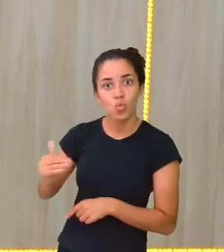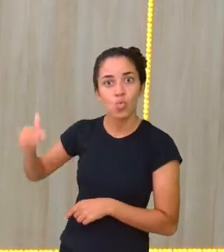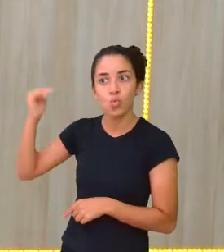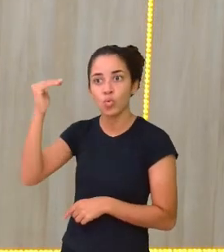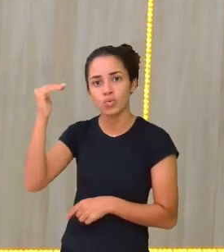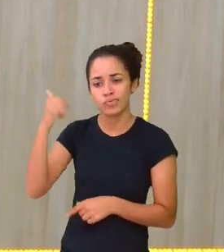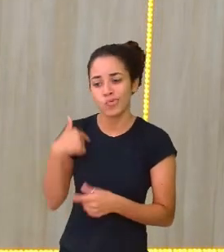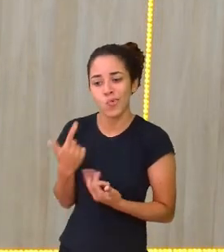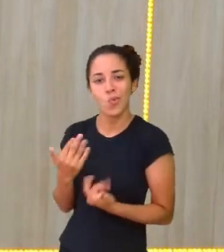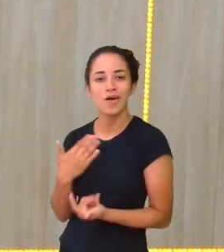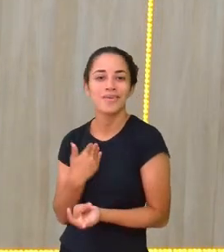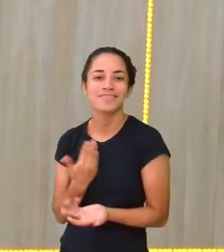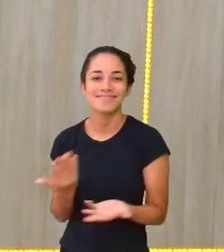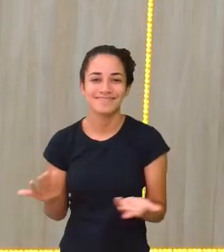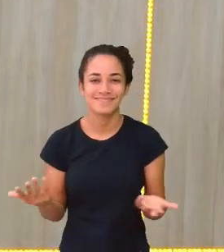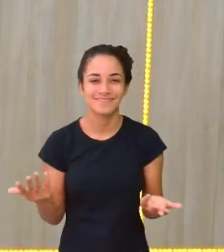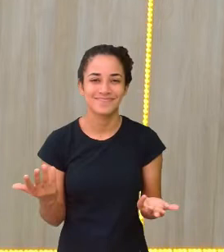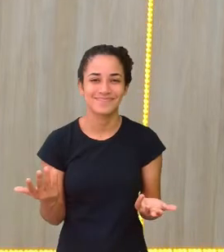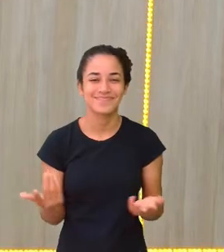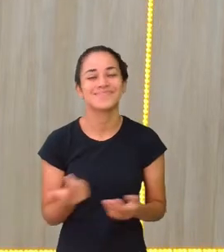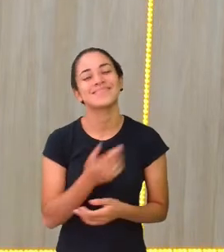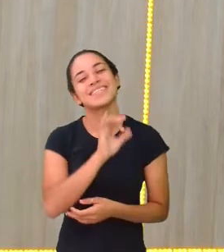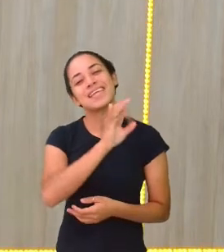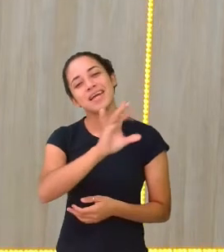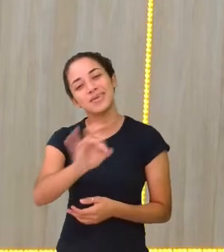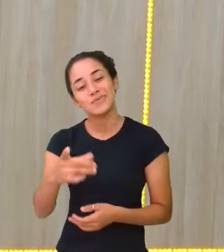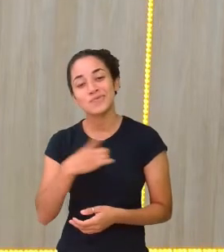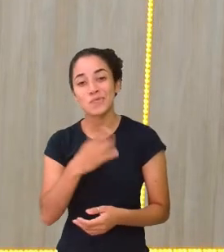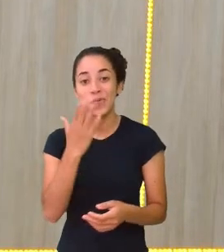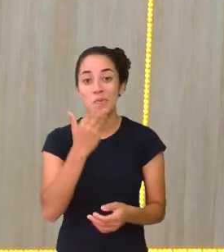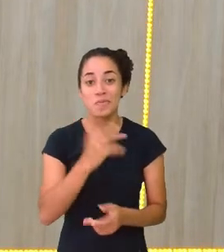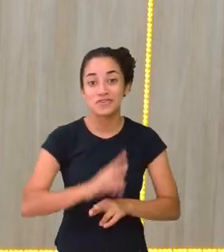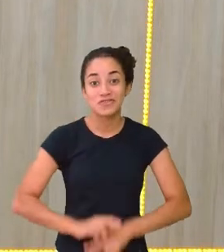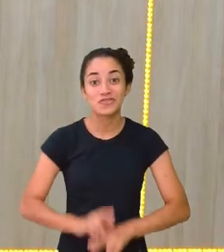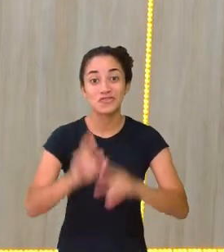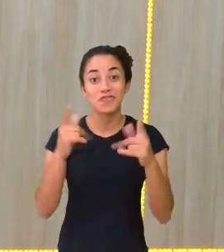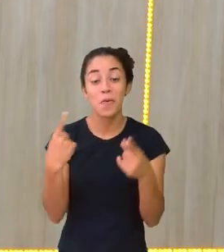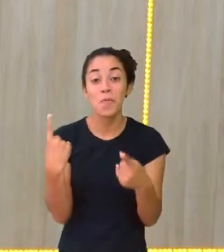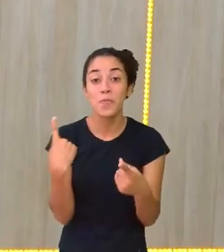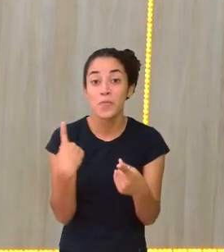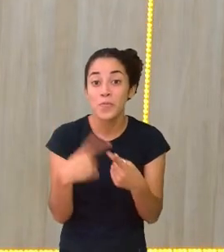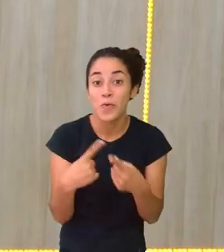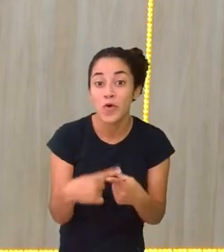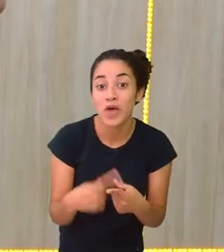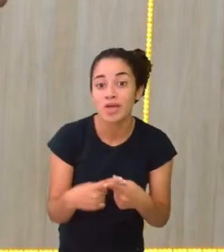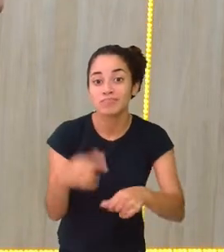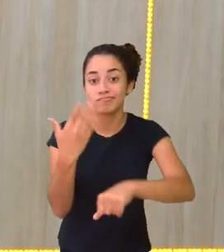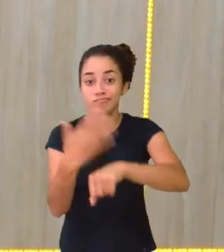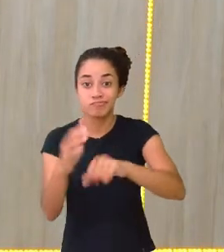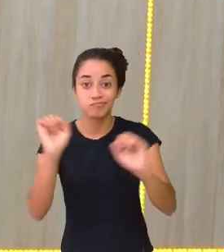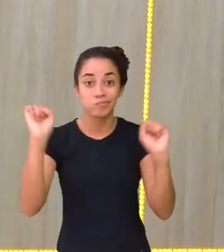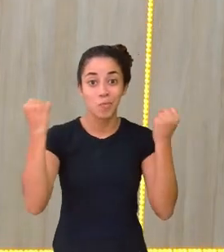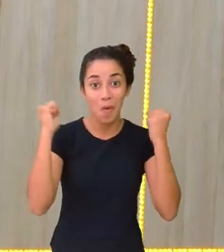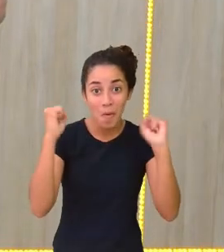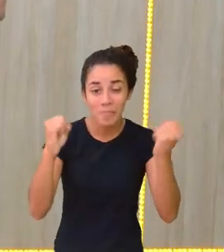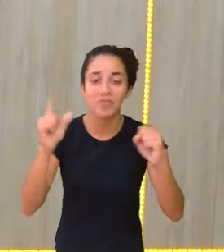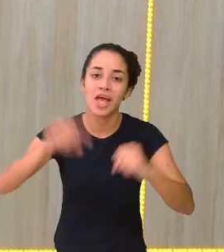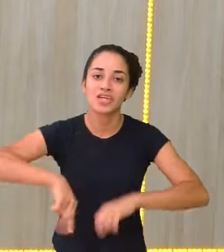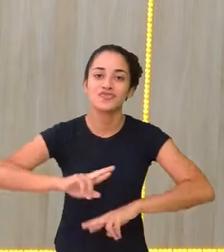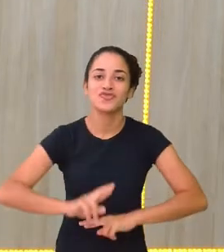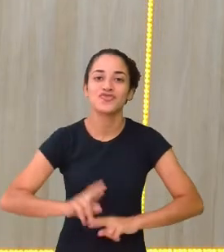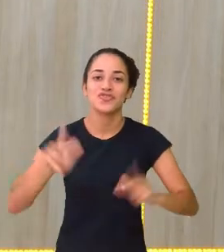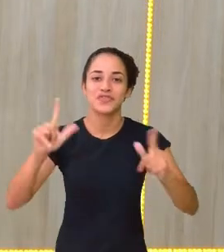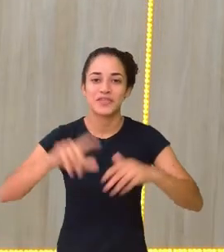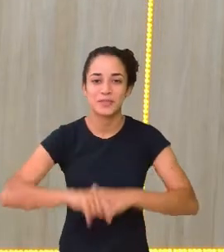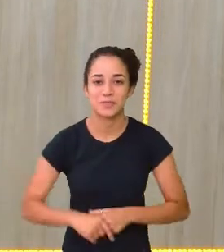né? Então, cada um nós também temos uma alimentação diferente, porque as atividades físicas também são diferentes. Aqui eu